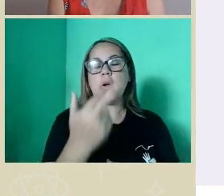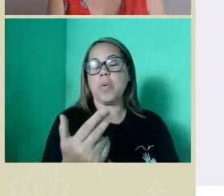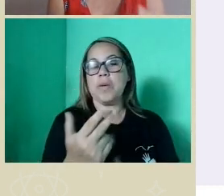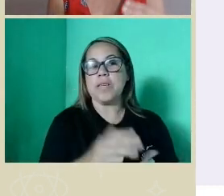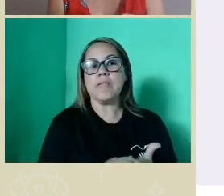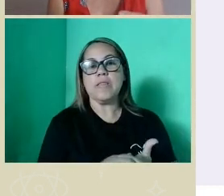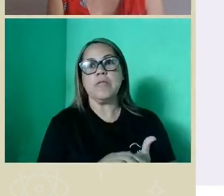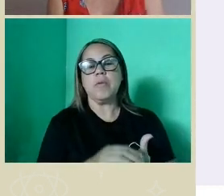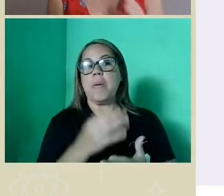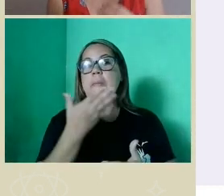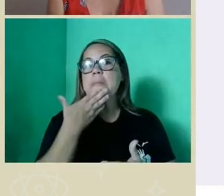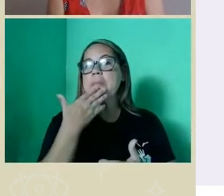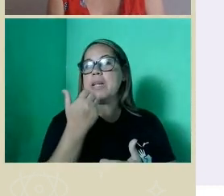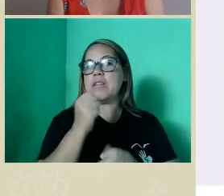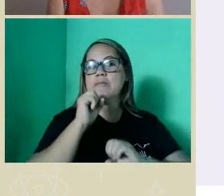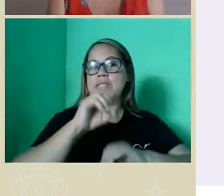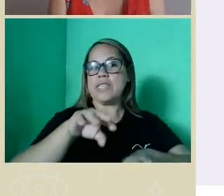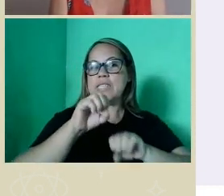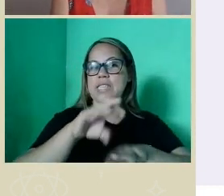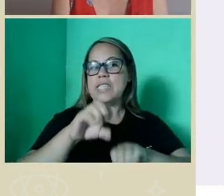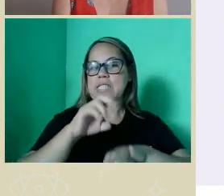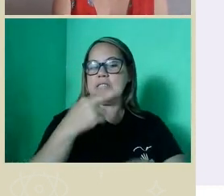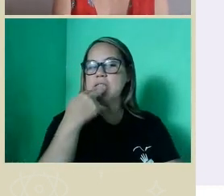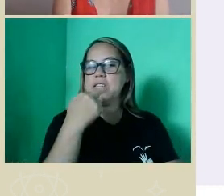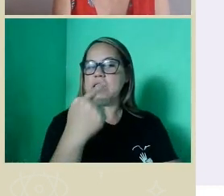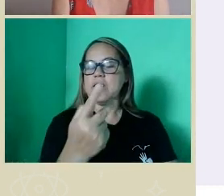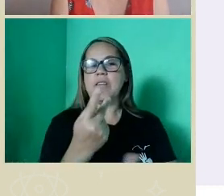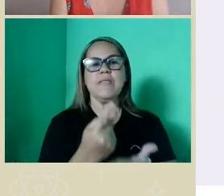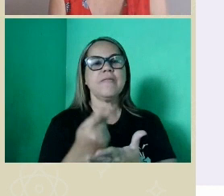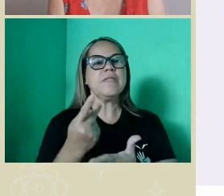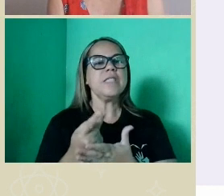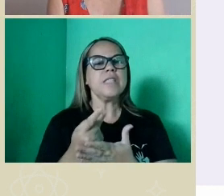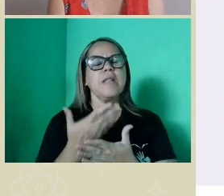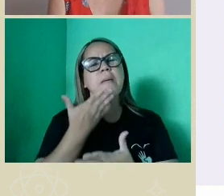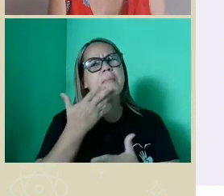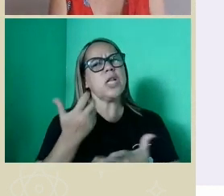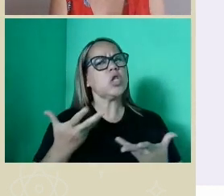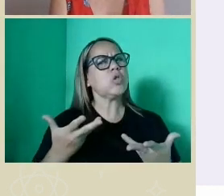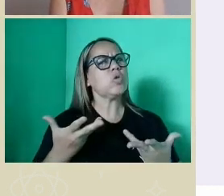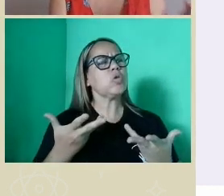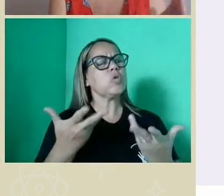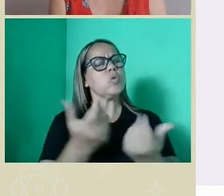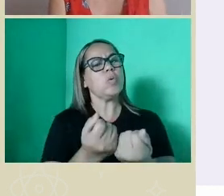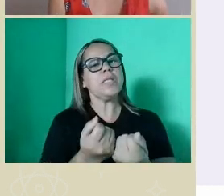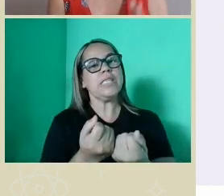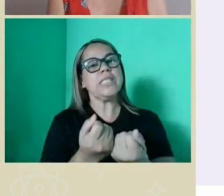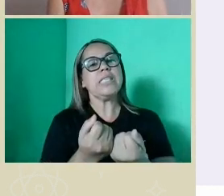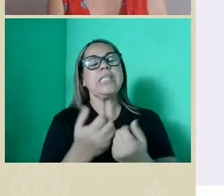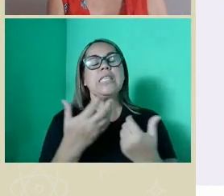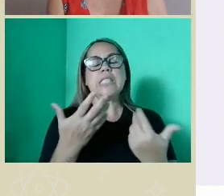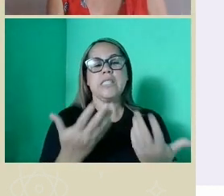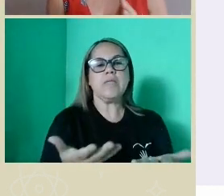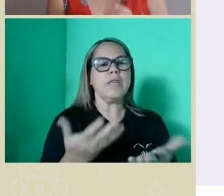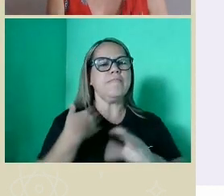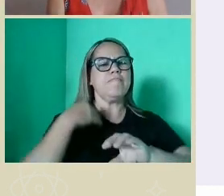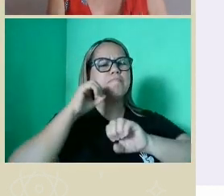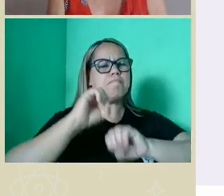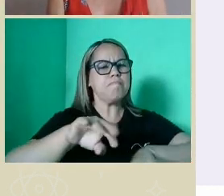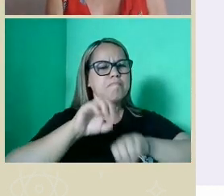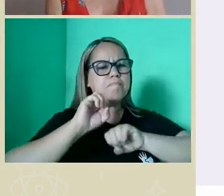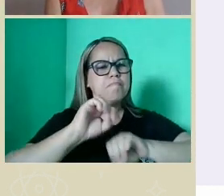ensino de língua incide na melhora de todas as demais se trata de educar